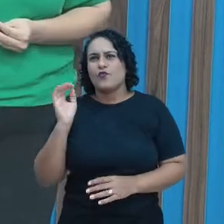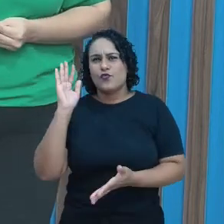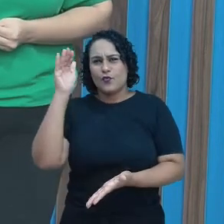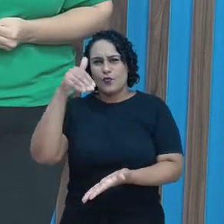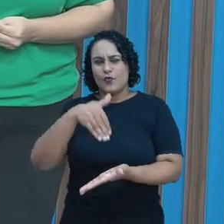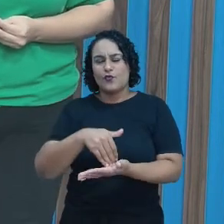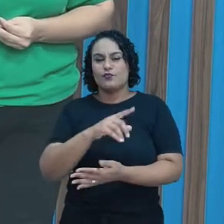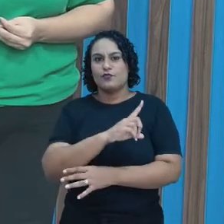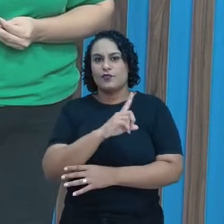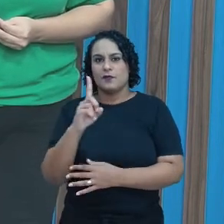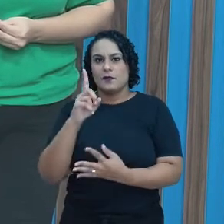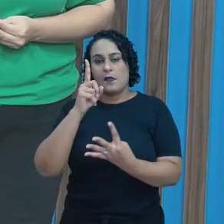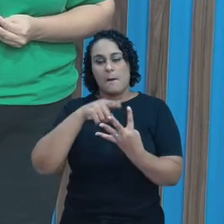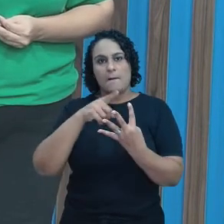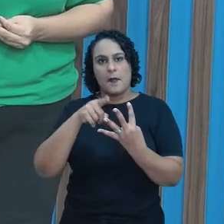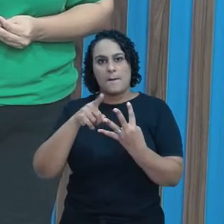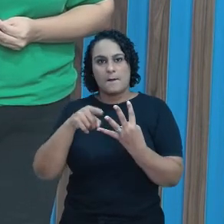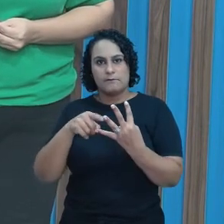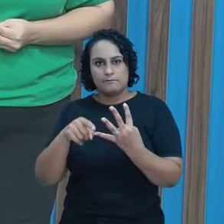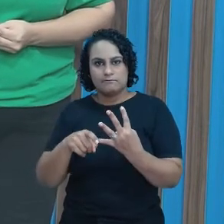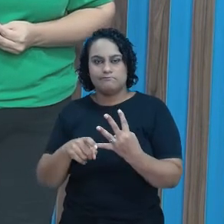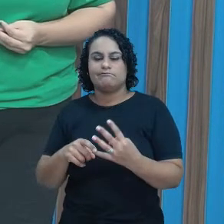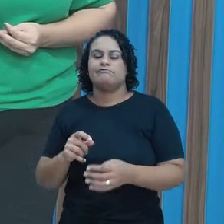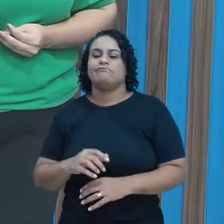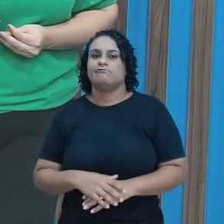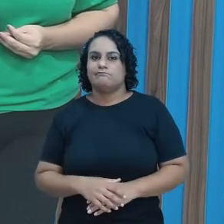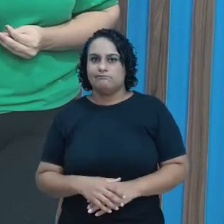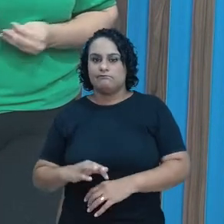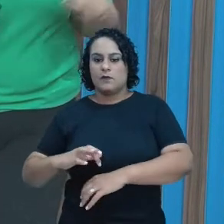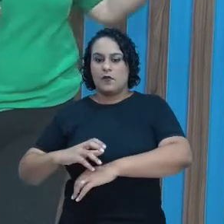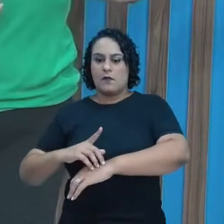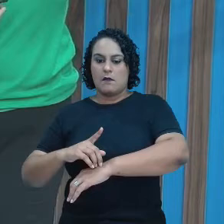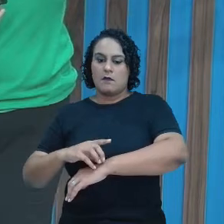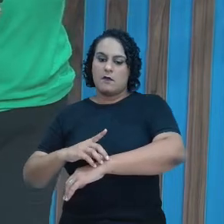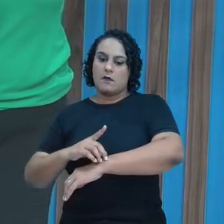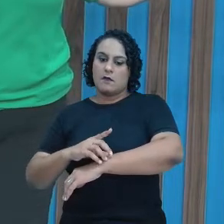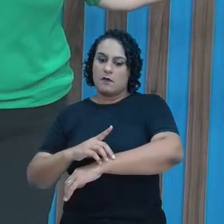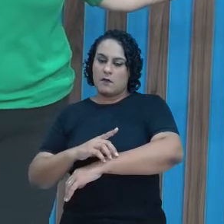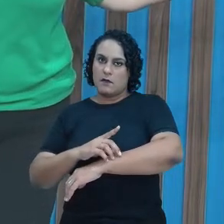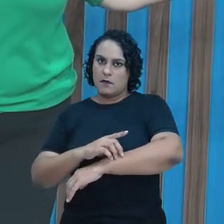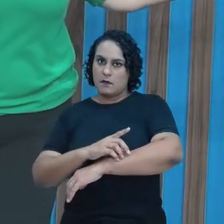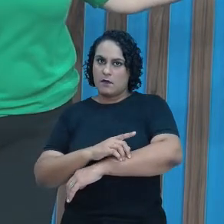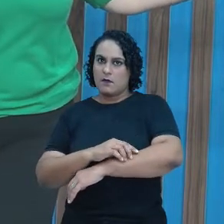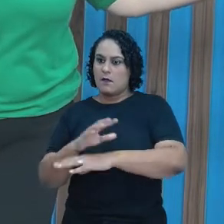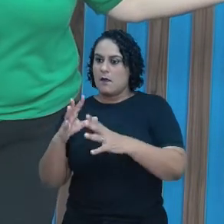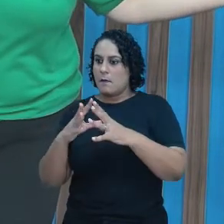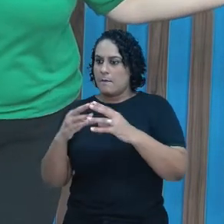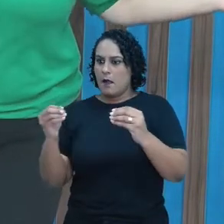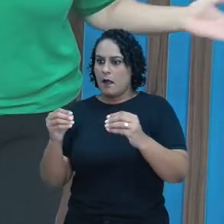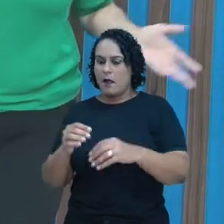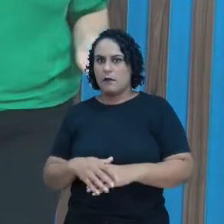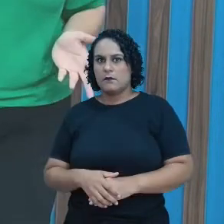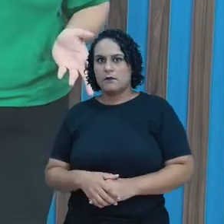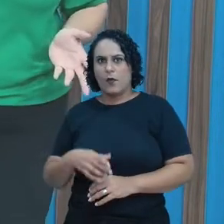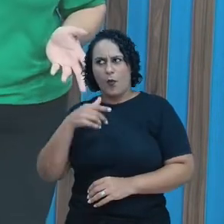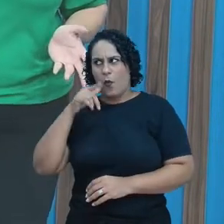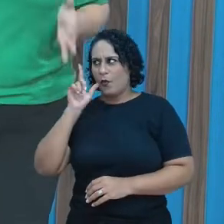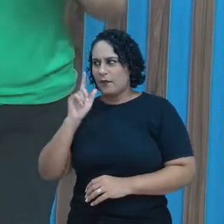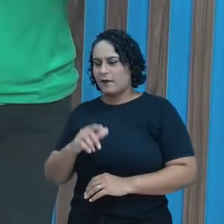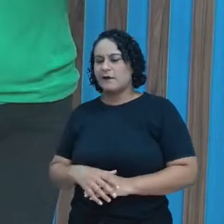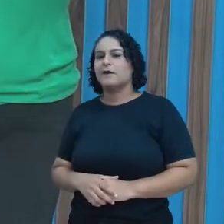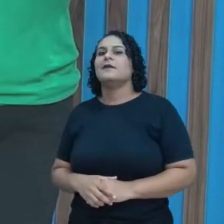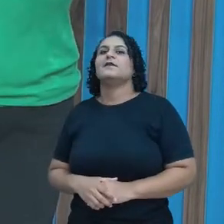do nosso calendário cósmico, tá? Então, os dinossauros foram extintos ontem, praticamente, tá